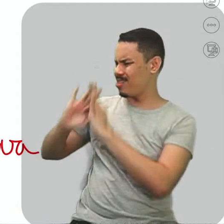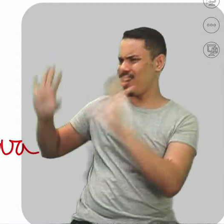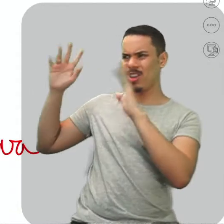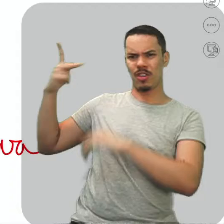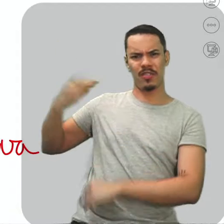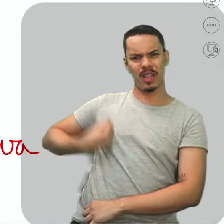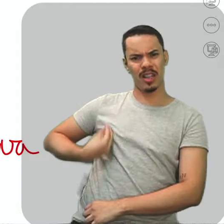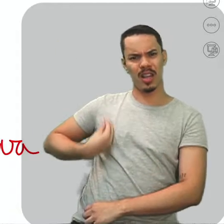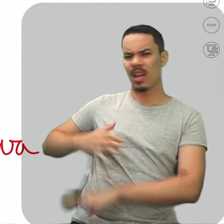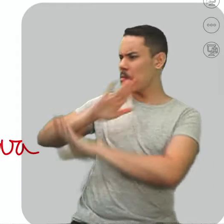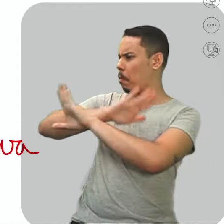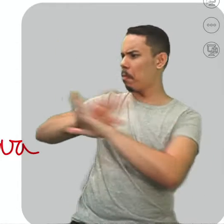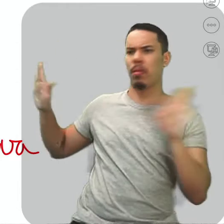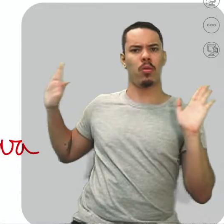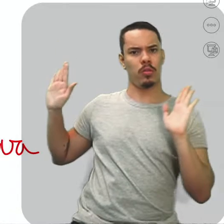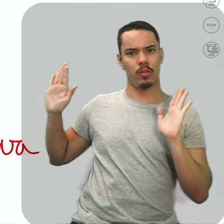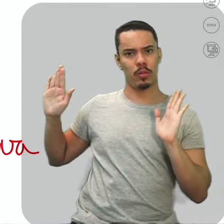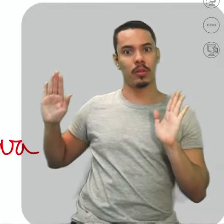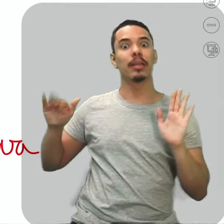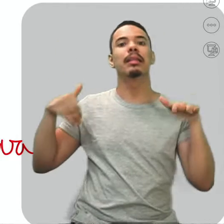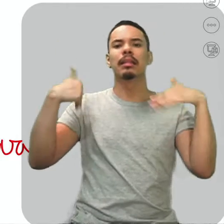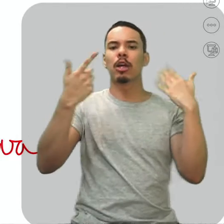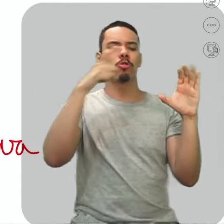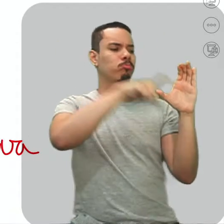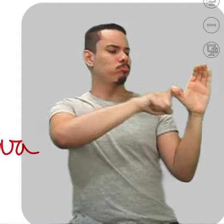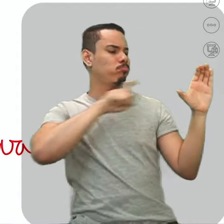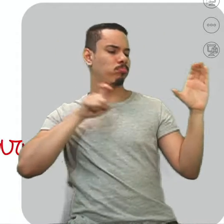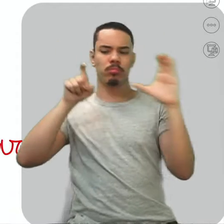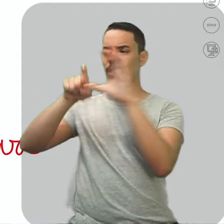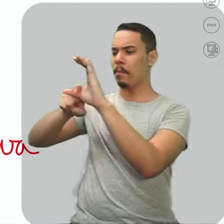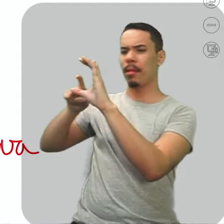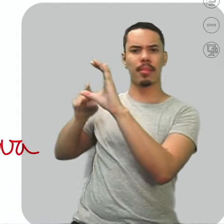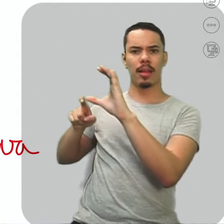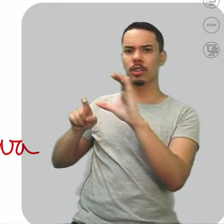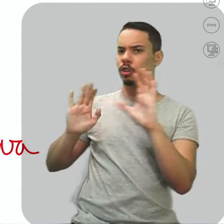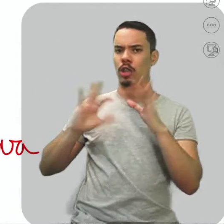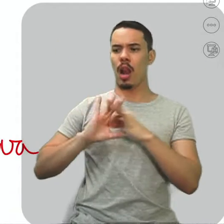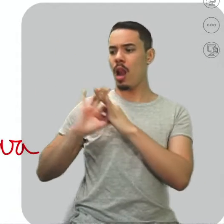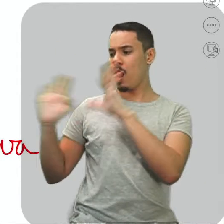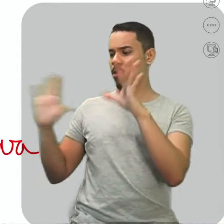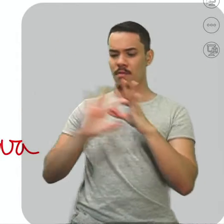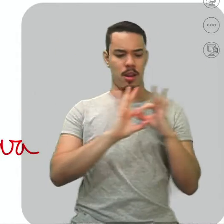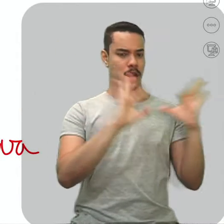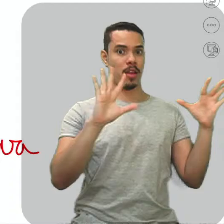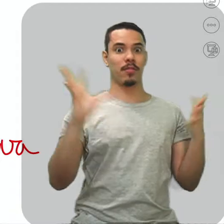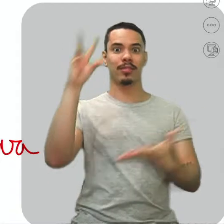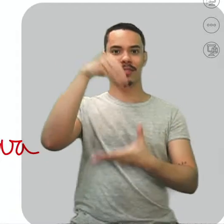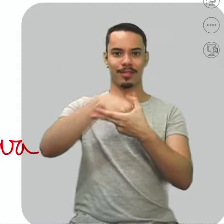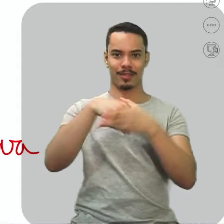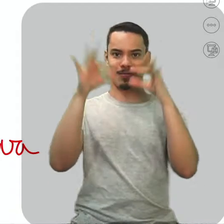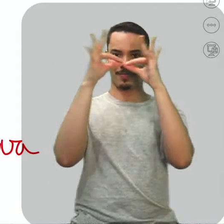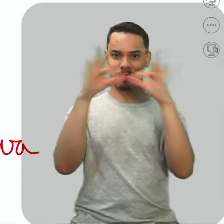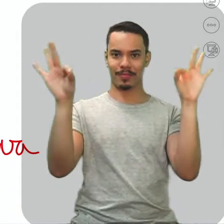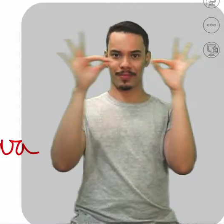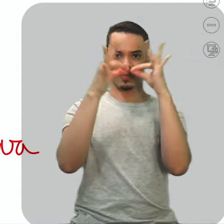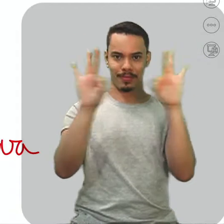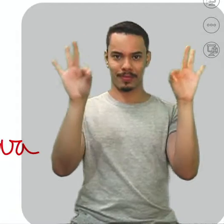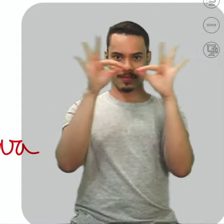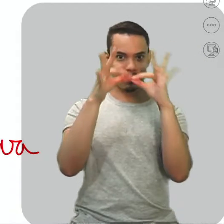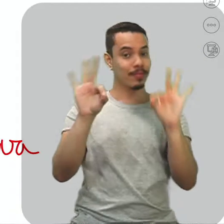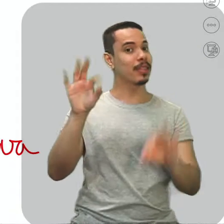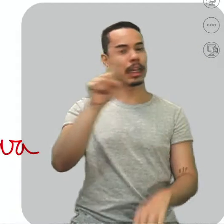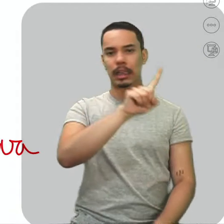outros já passei da minha mensagem não é só Independentes elas são livres simpaticamente tá bom